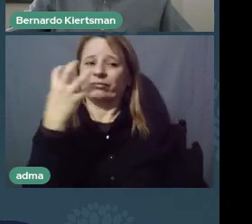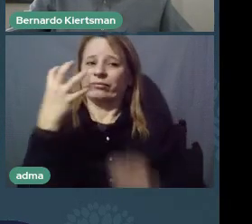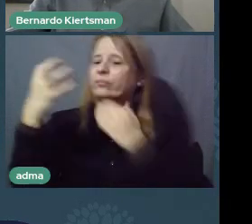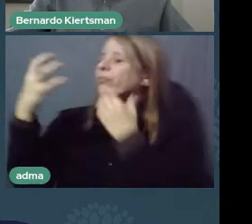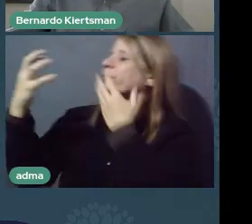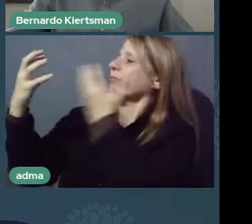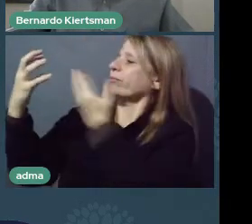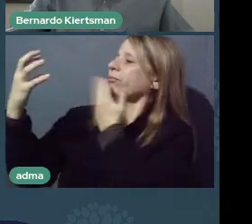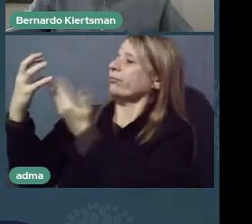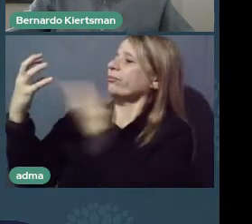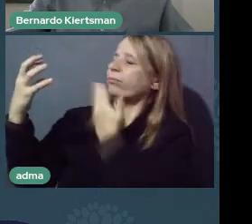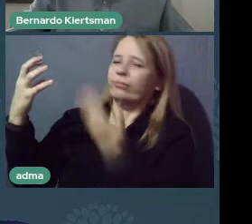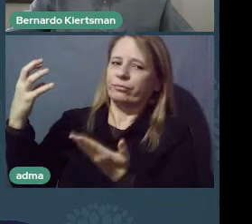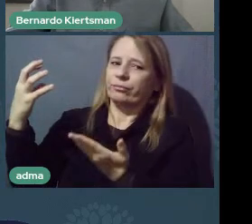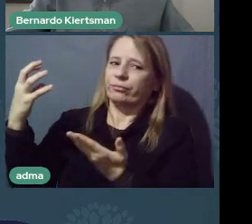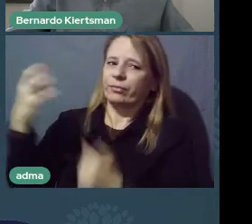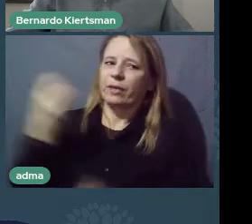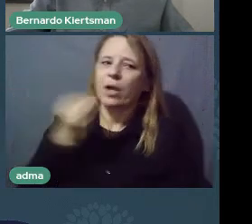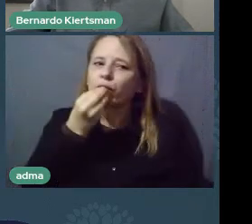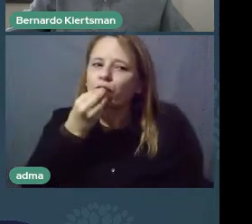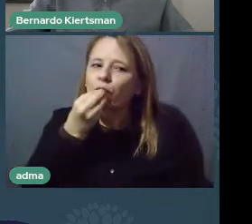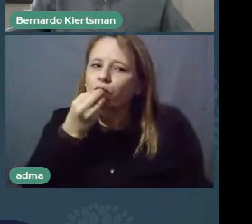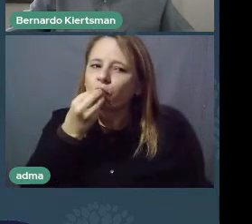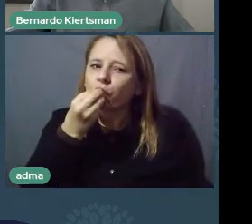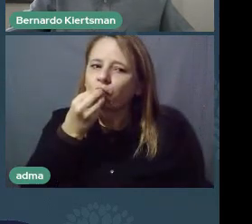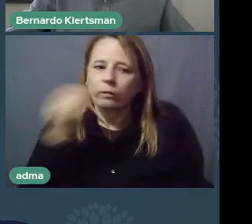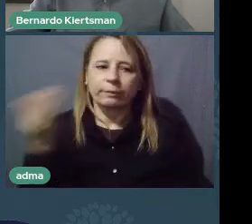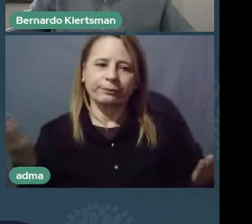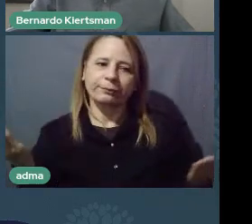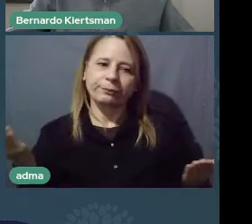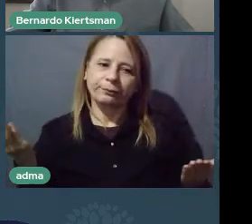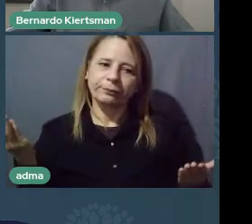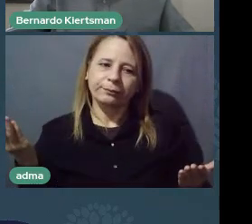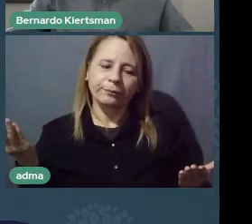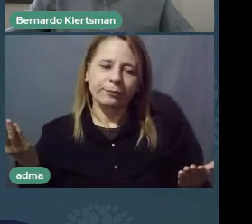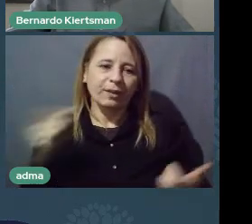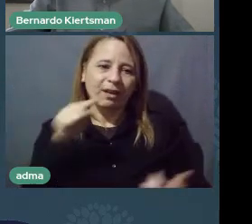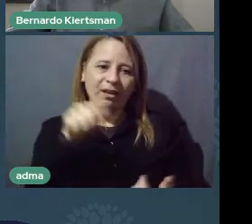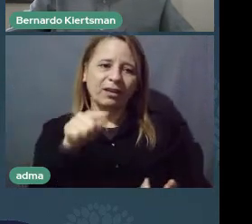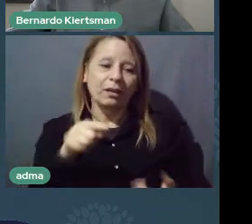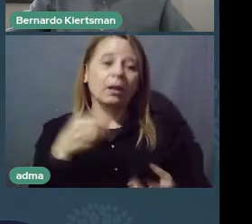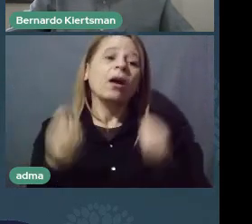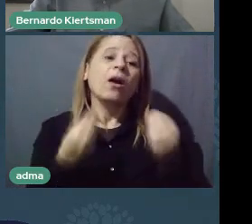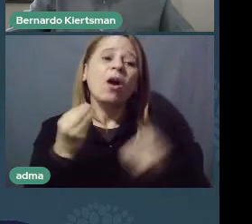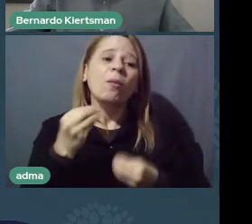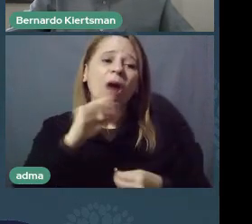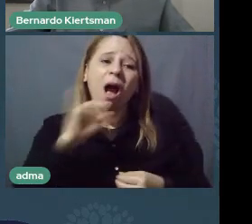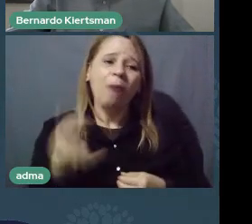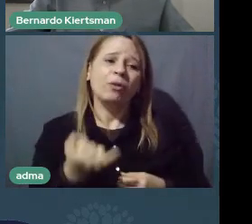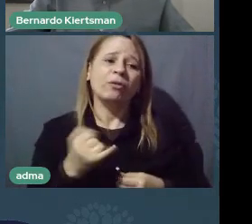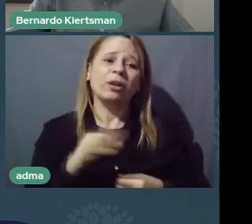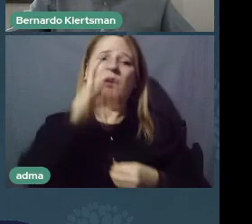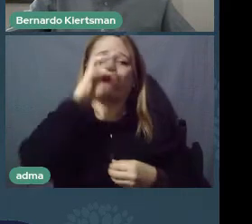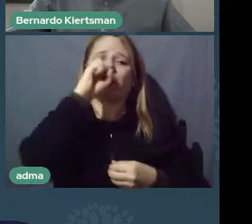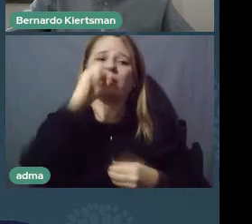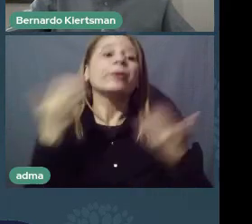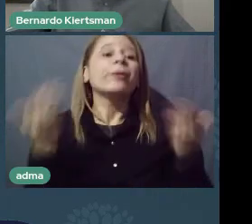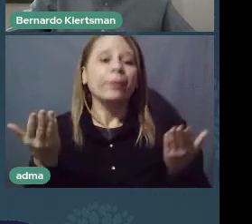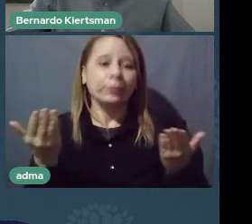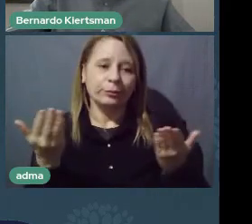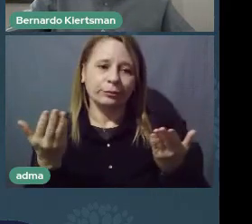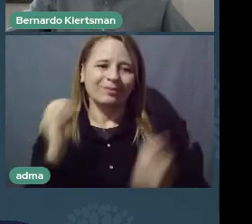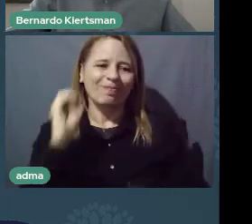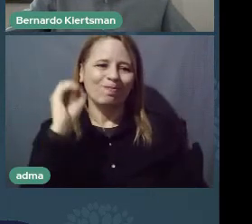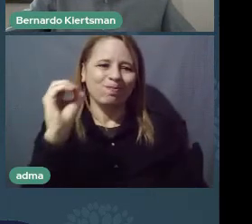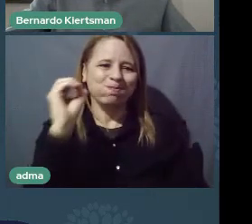criança e com a chupeta aqui. Fazendo uma nebulização dessa, quanto que essa criança vai aproveitar da nebulização?